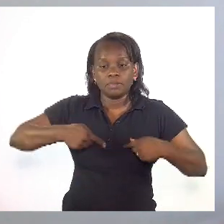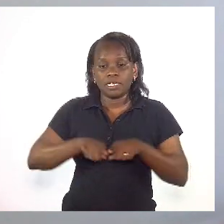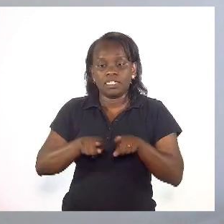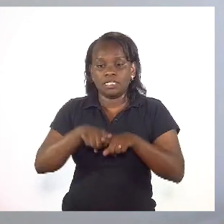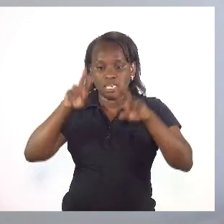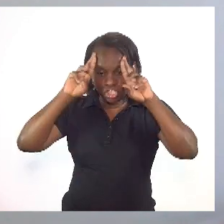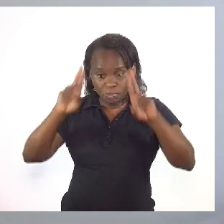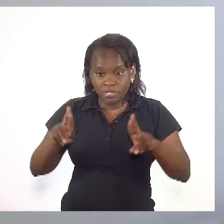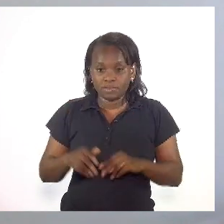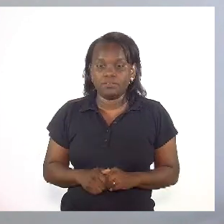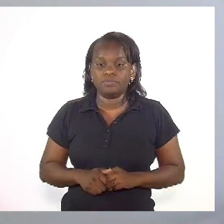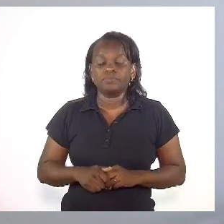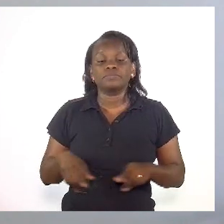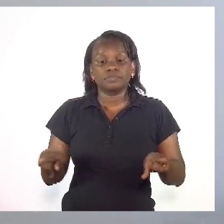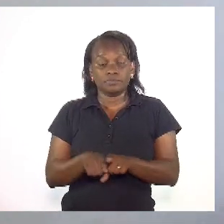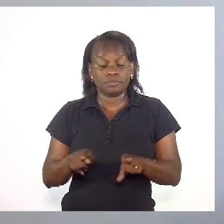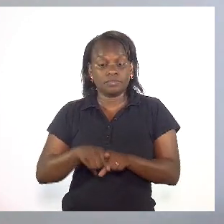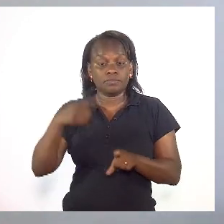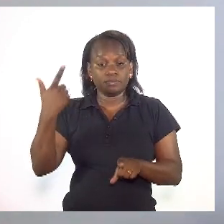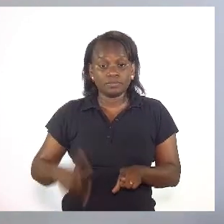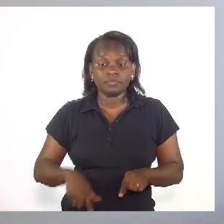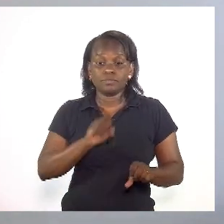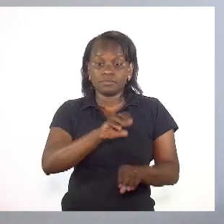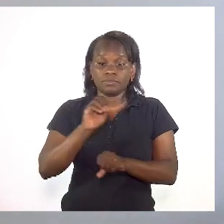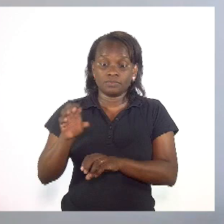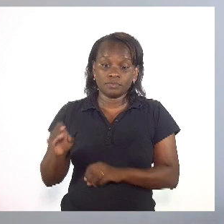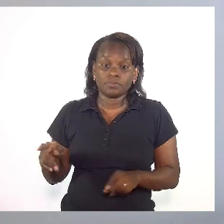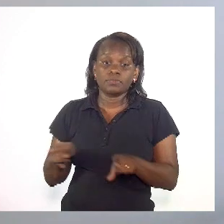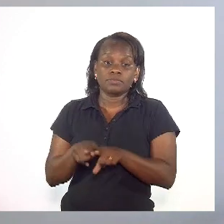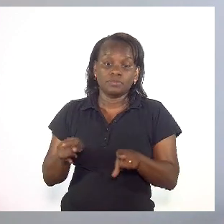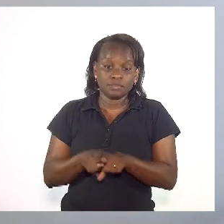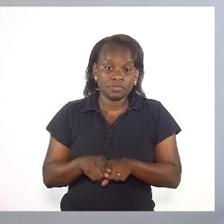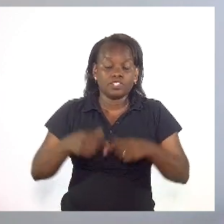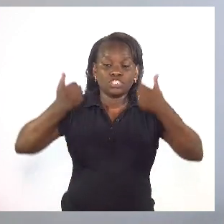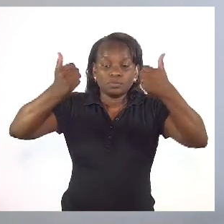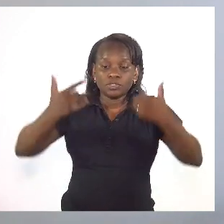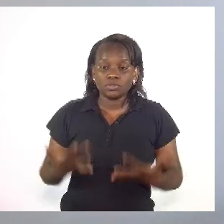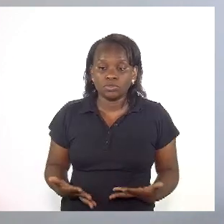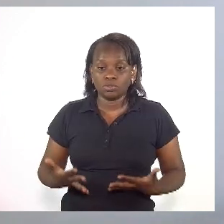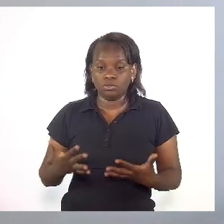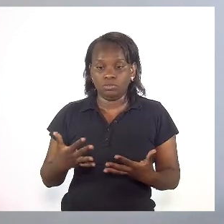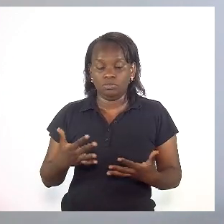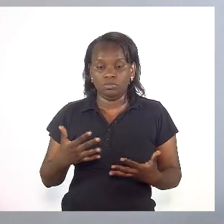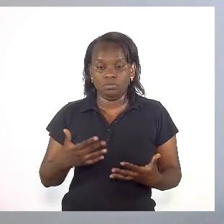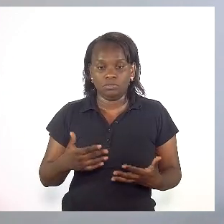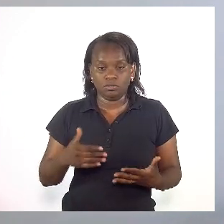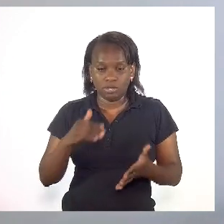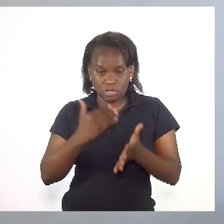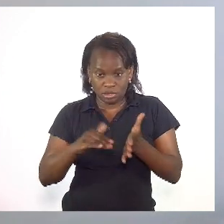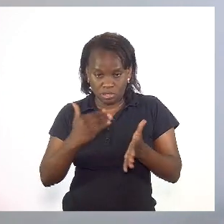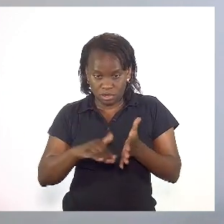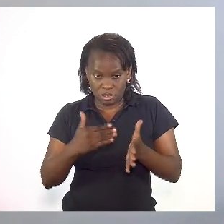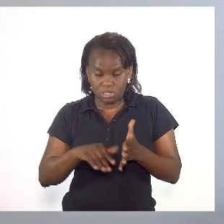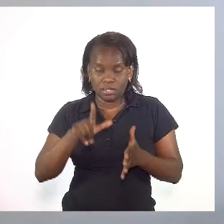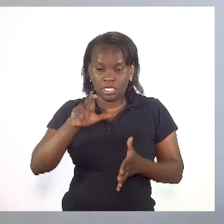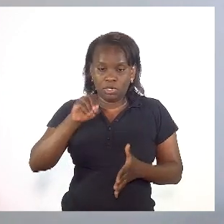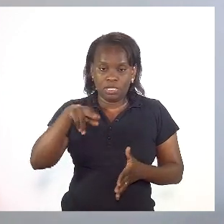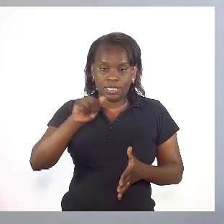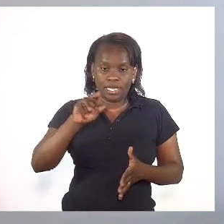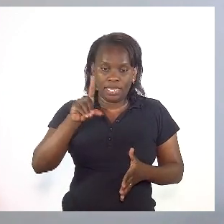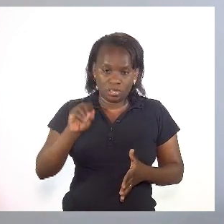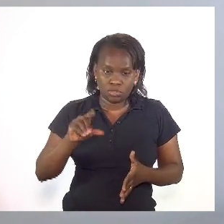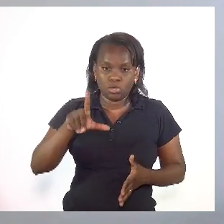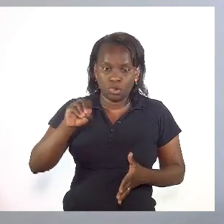respeitada. Além disso, presidente, na educação também foi explicado por parte do subsecretário Leonardo Lobo,